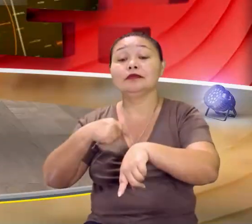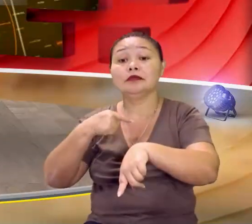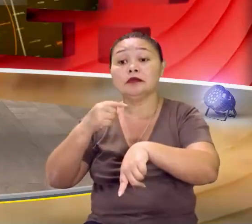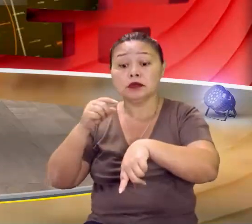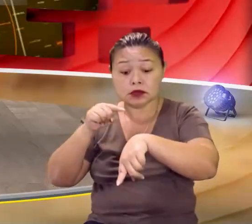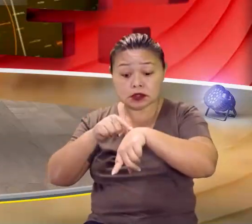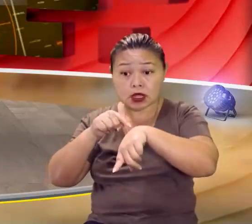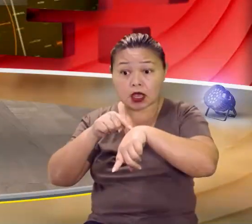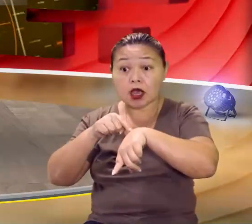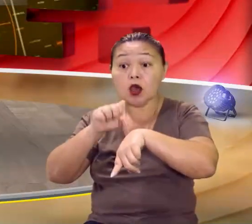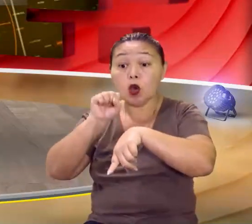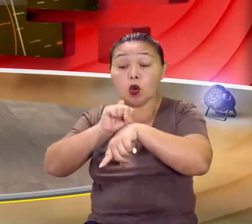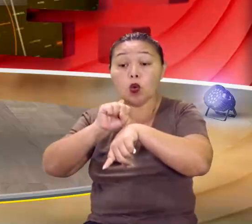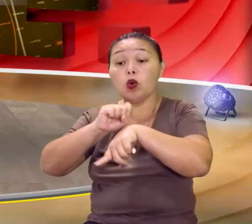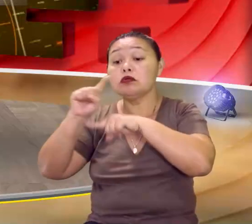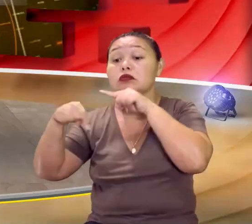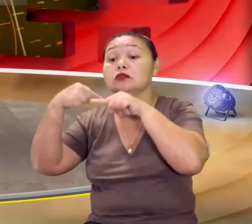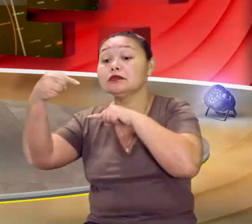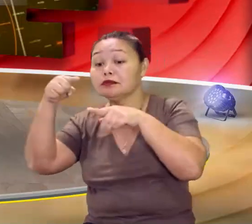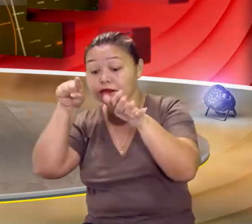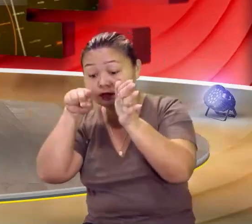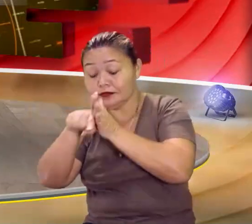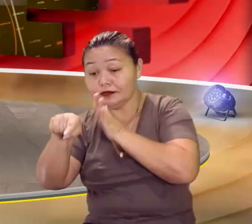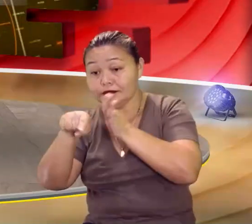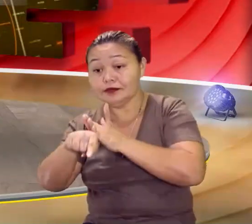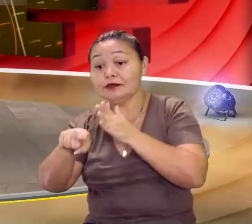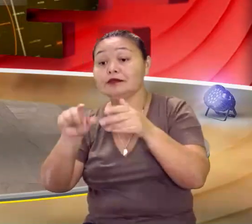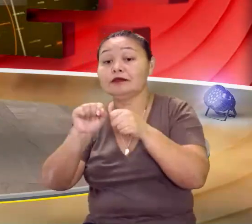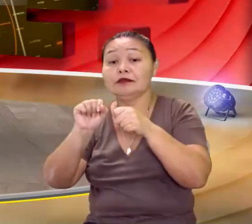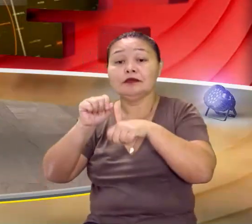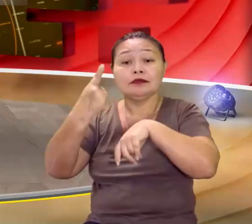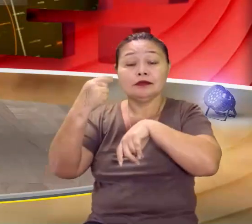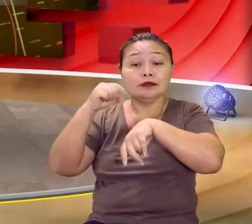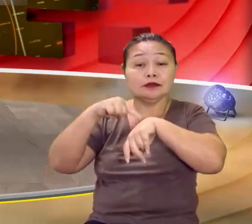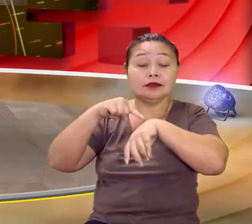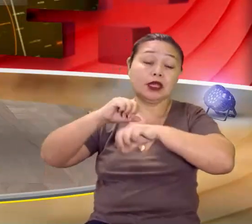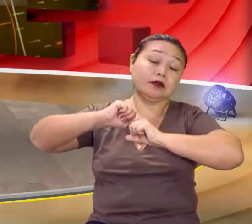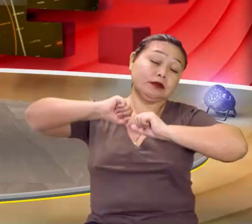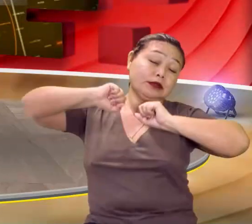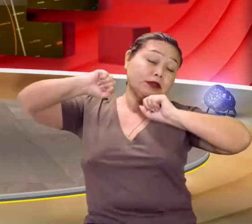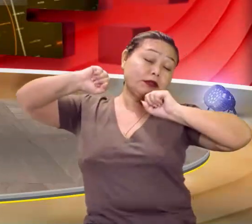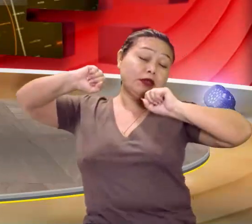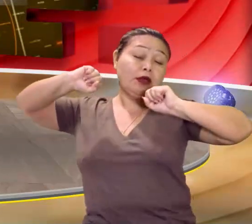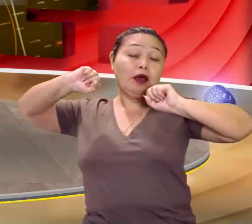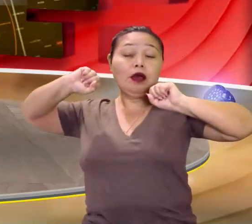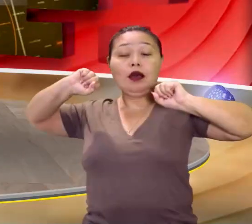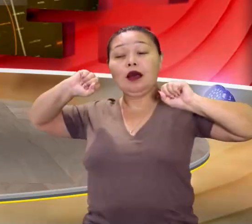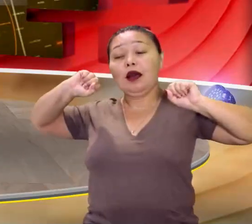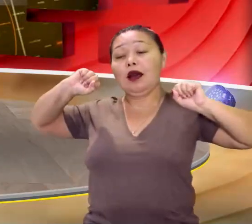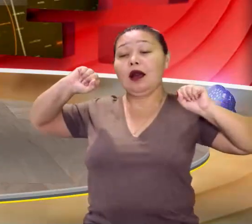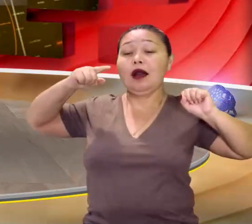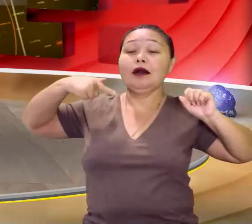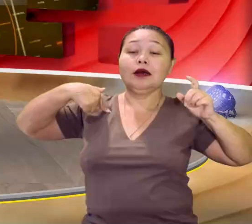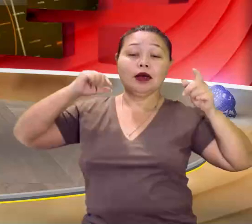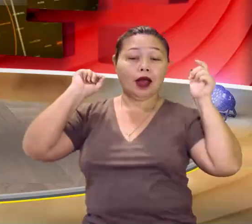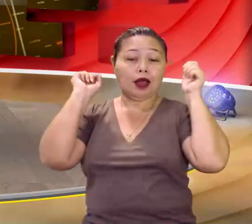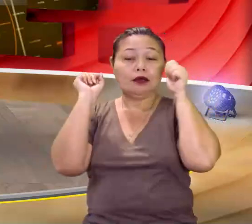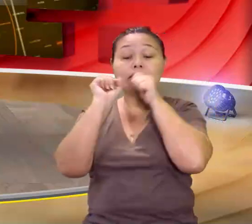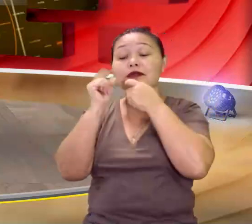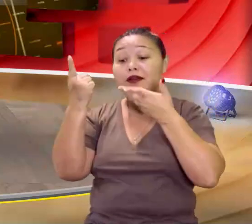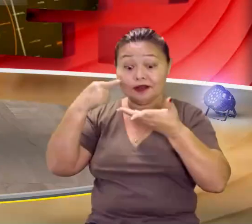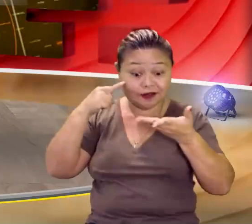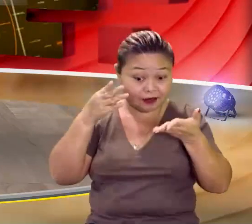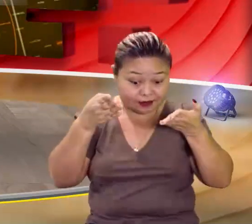que eu salvo aqui, eu ganho na outra questão. É aqueles segundos, aquela espreguiçada, sabe assim, para dar aquela... agora eu